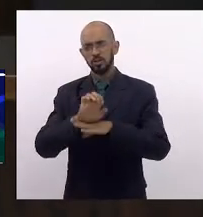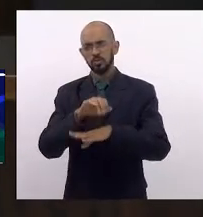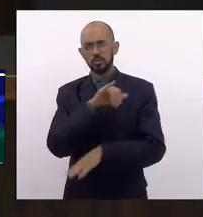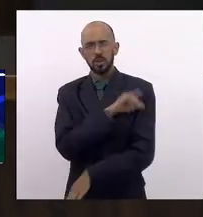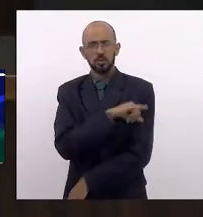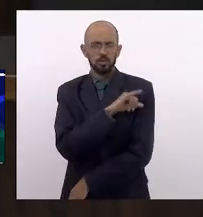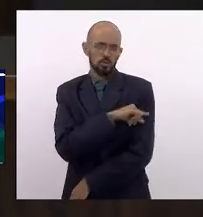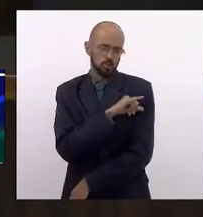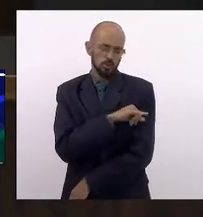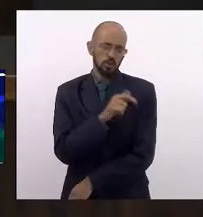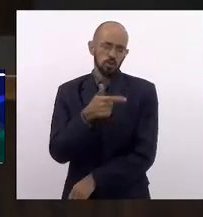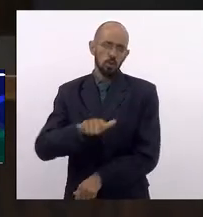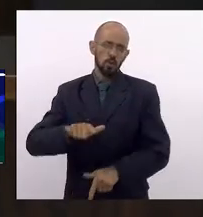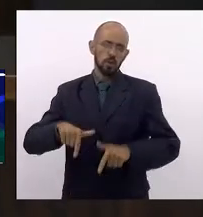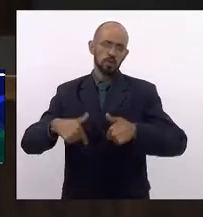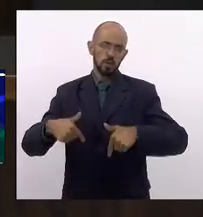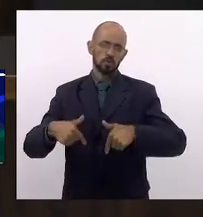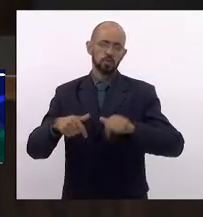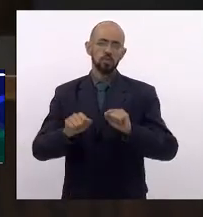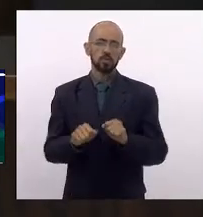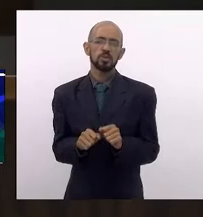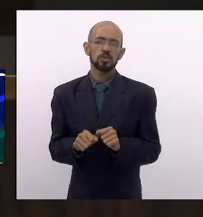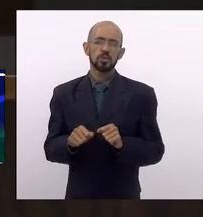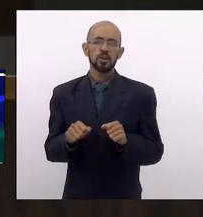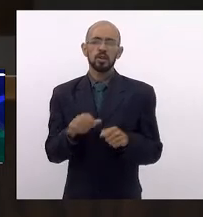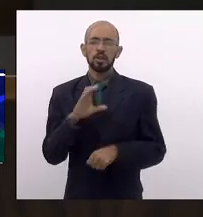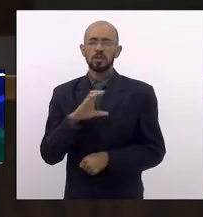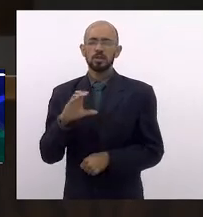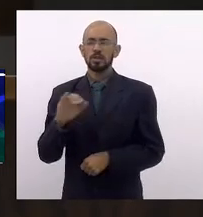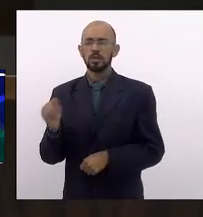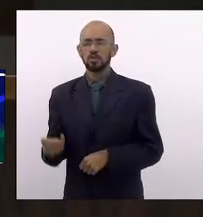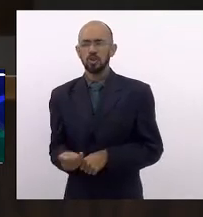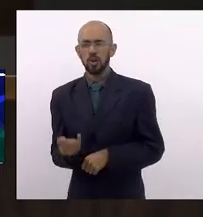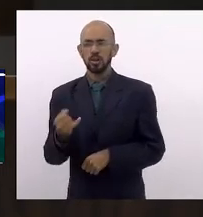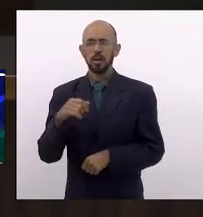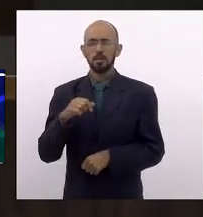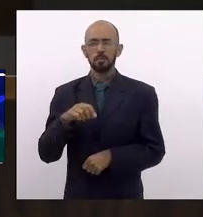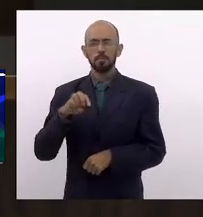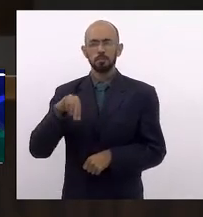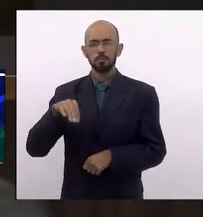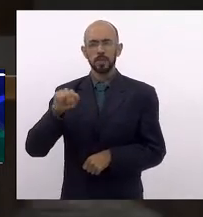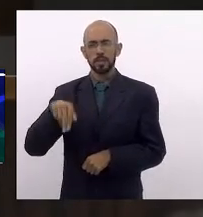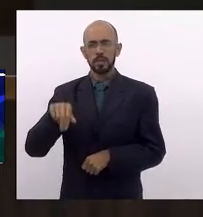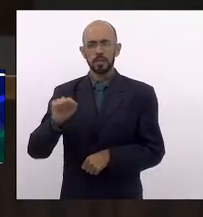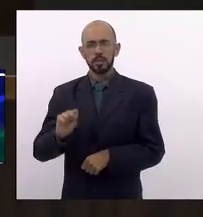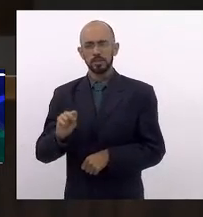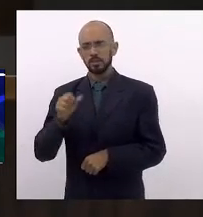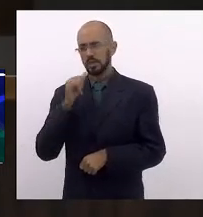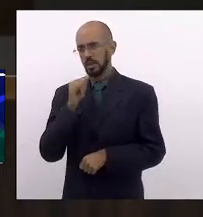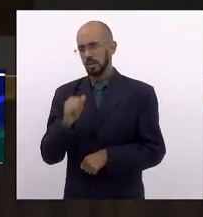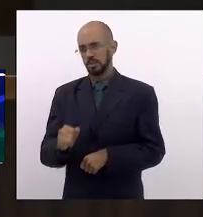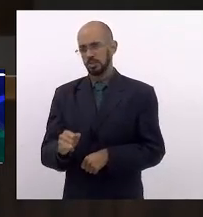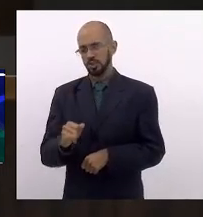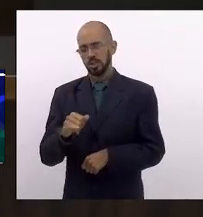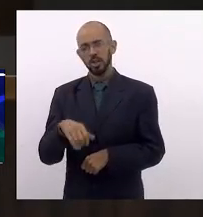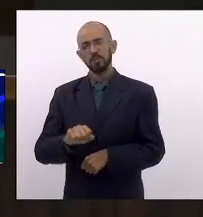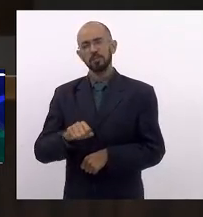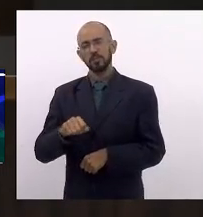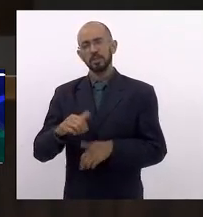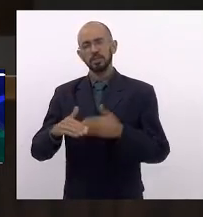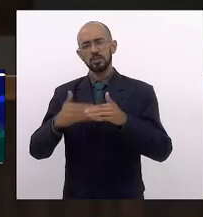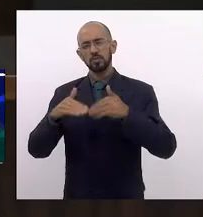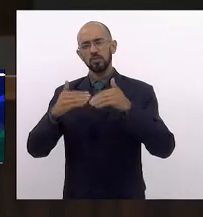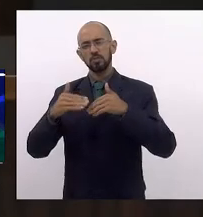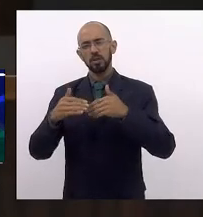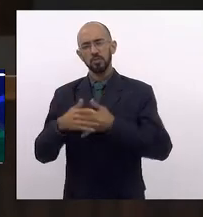Estado do Rio de Janeiro e dá outras providências Previ pareceres das comissões de construção Justiça de Minas e energia e sem a tecnologia de assuntos municipais envolvimento Regional